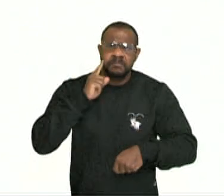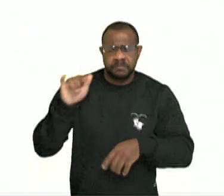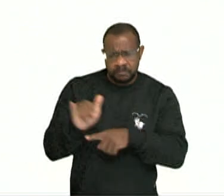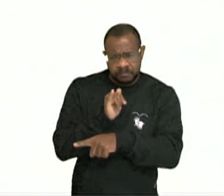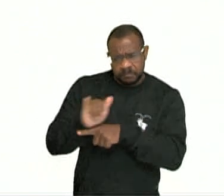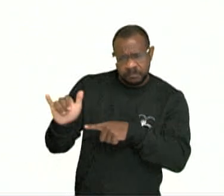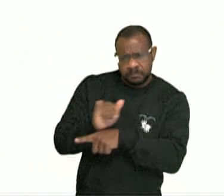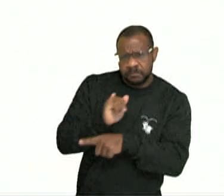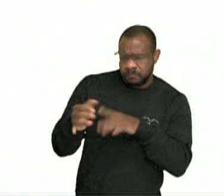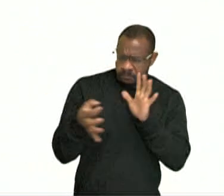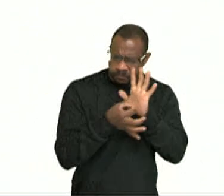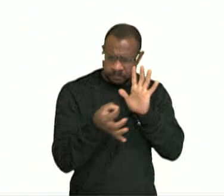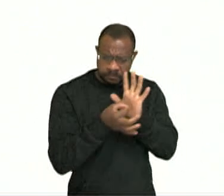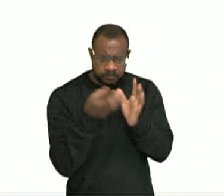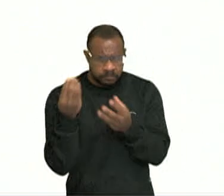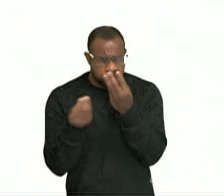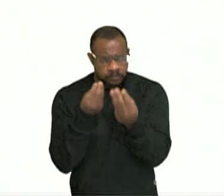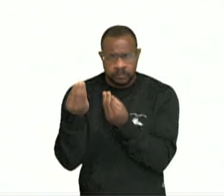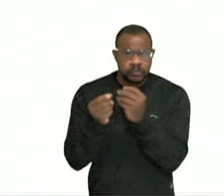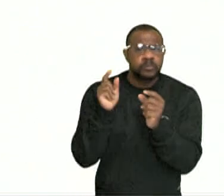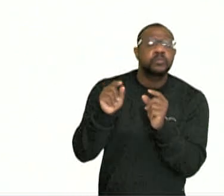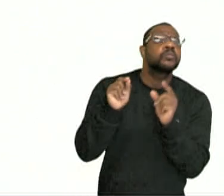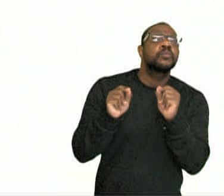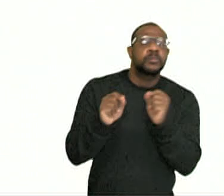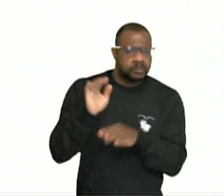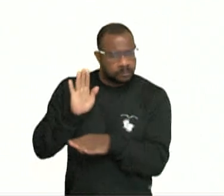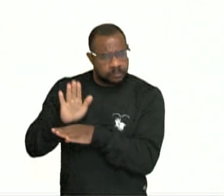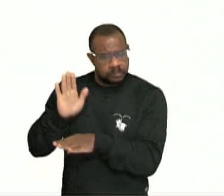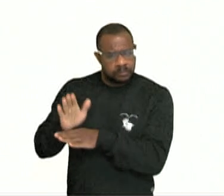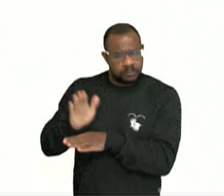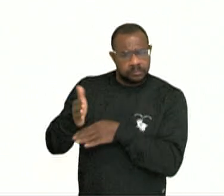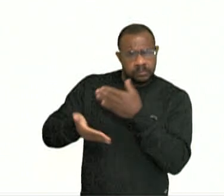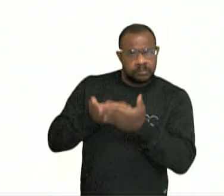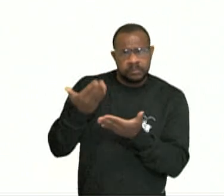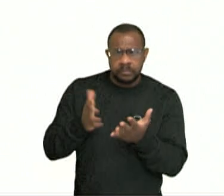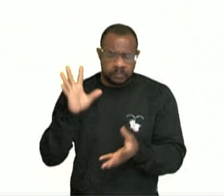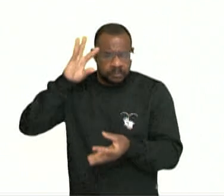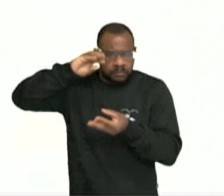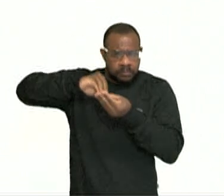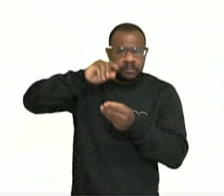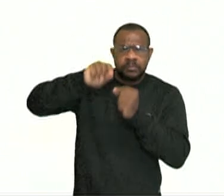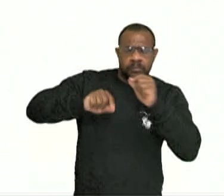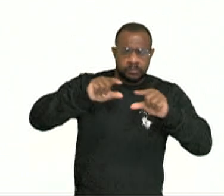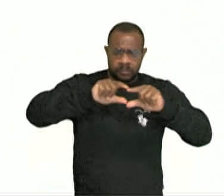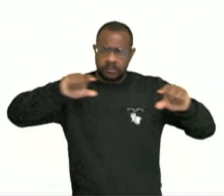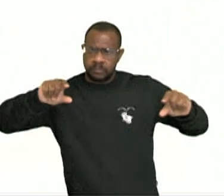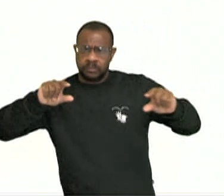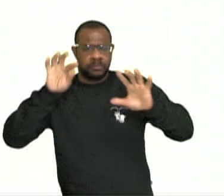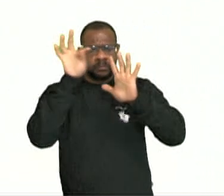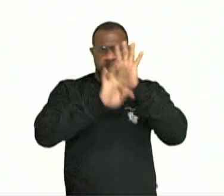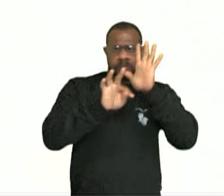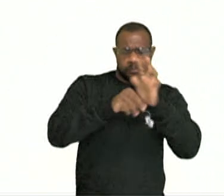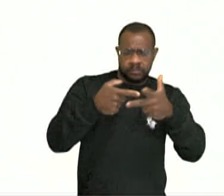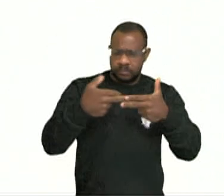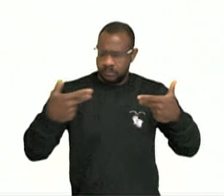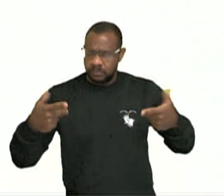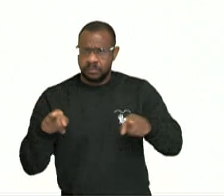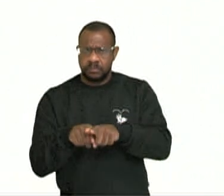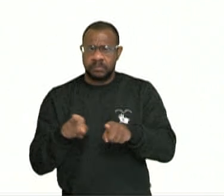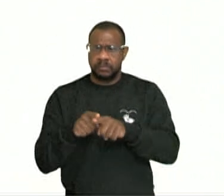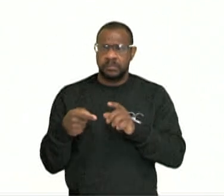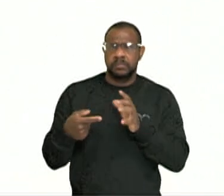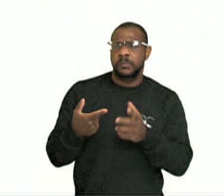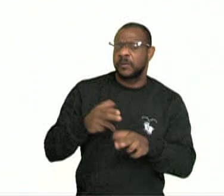estratégias argumentativas, bem como cooperar na coesão do texto por meio da relação entre diferentes ideias apresentadas.